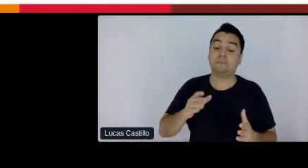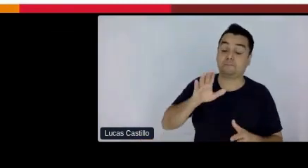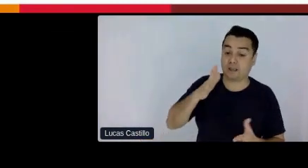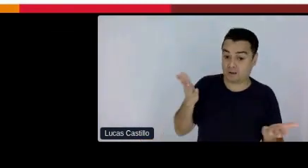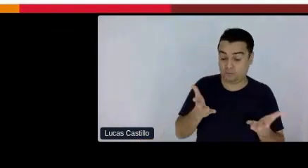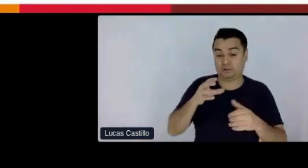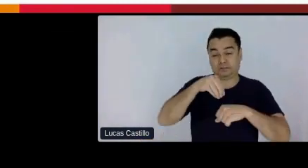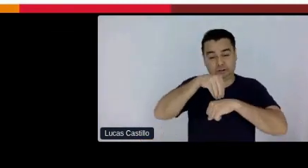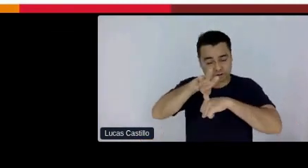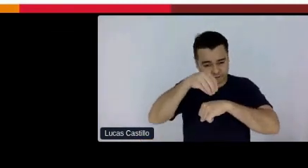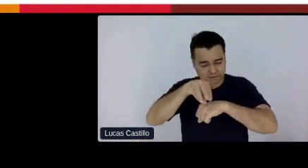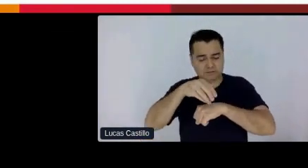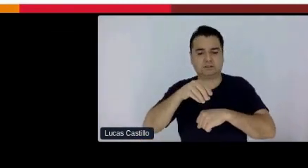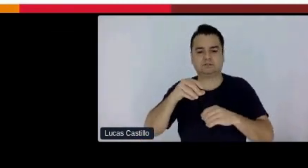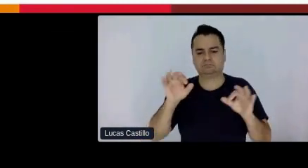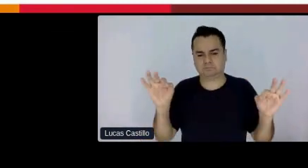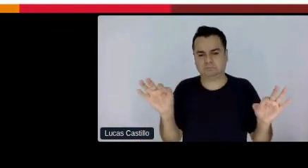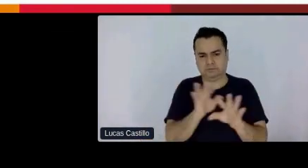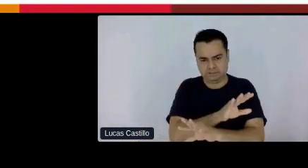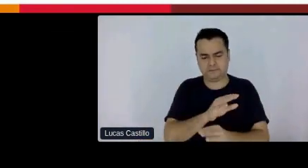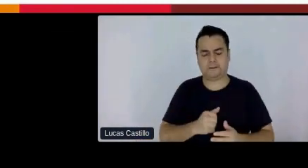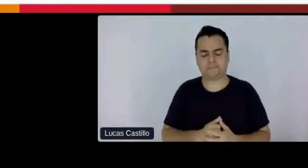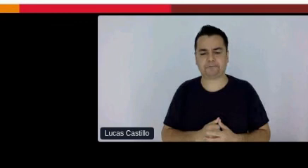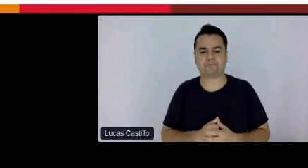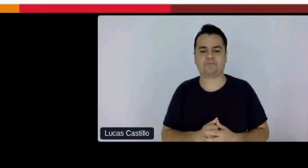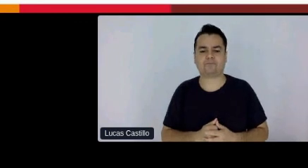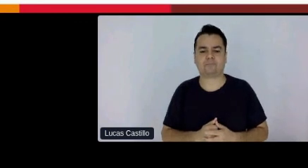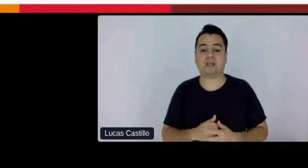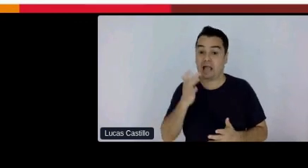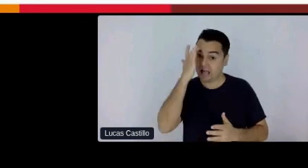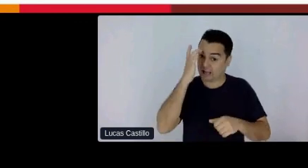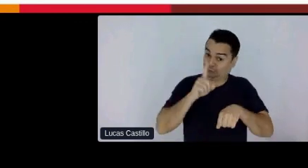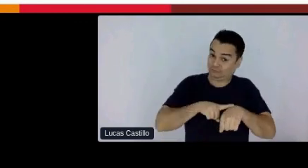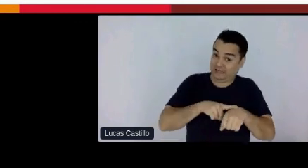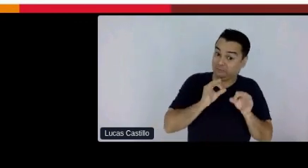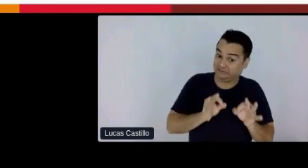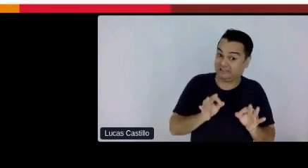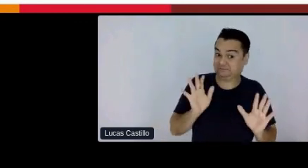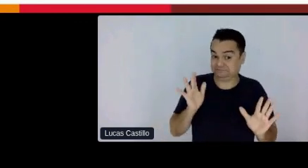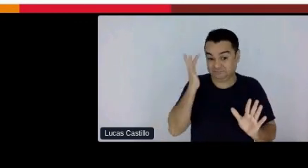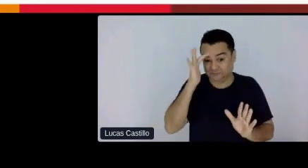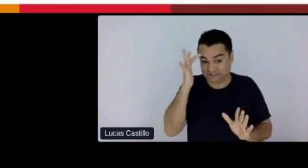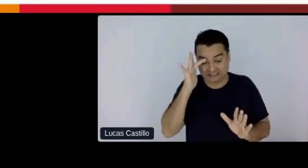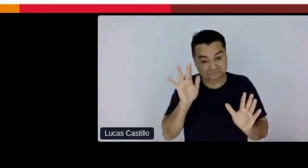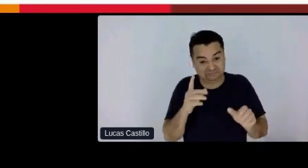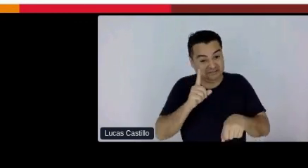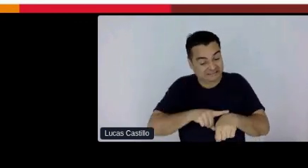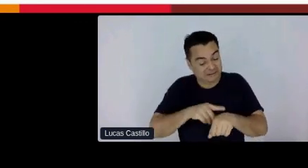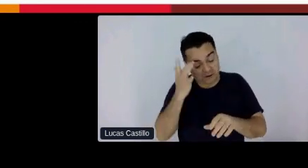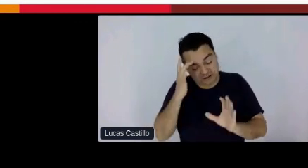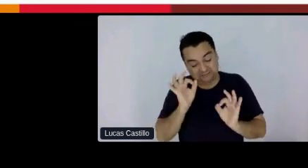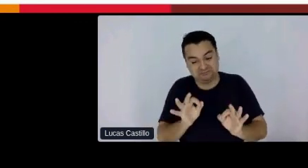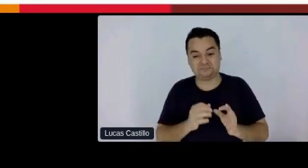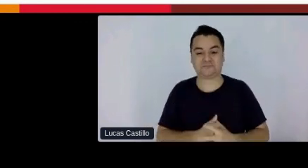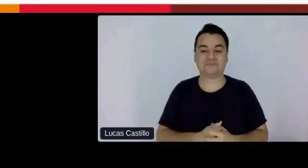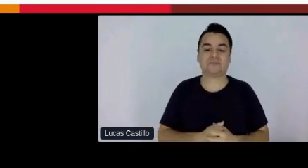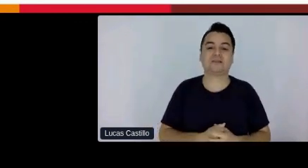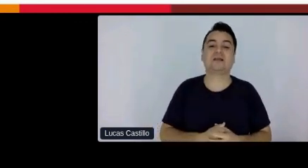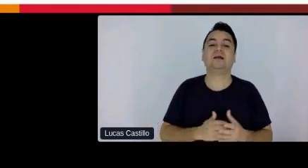encerramento, né, para a gente finalizar a nossa apresentação. Acredito que eu estou no tempo. Esqueci de ligar o cronômetro. Vamos